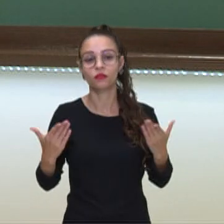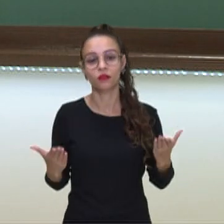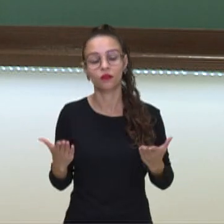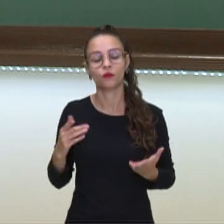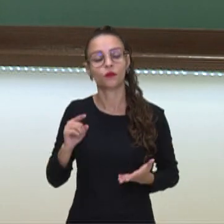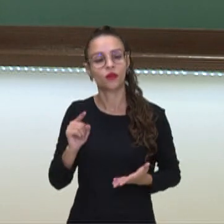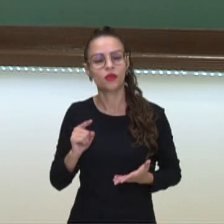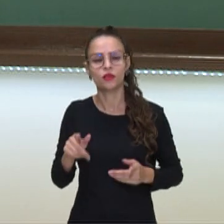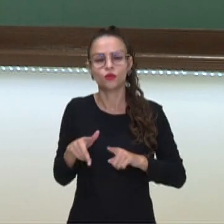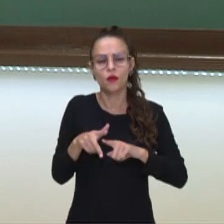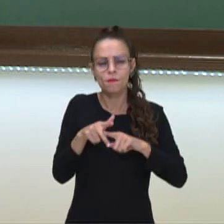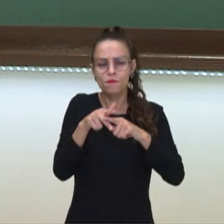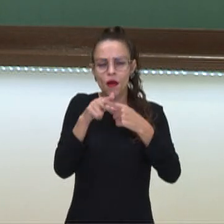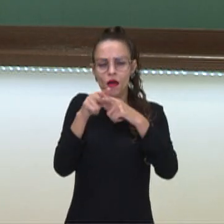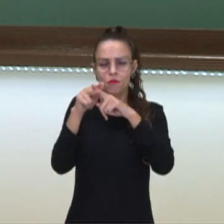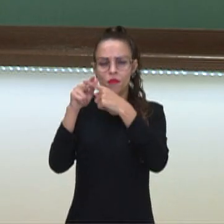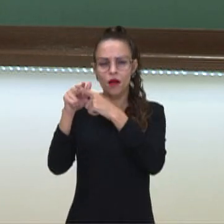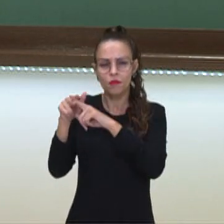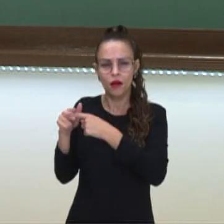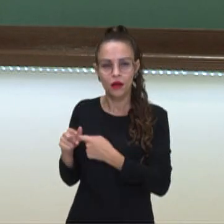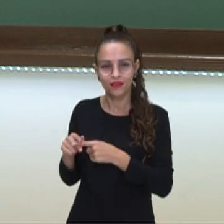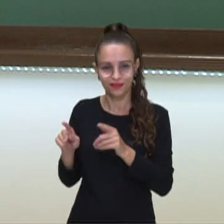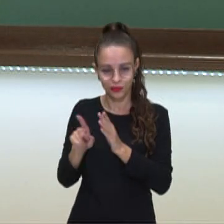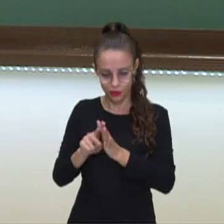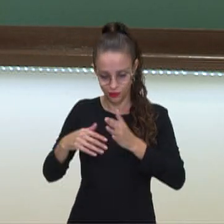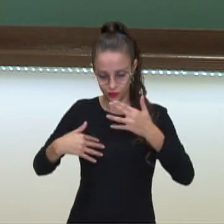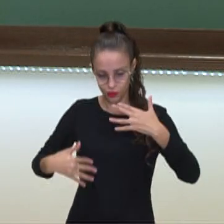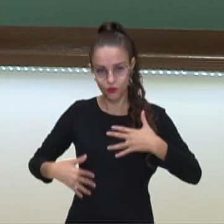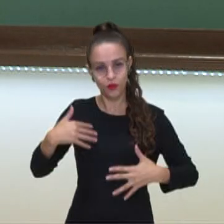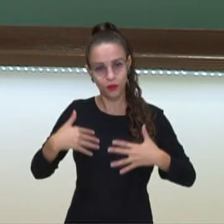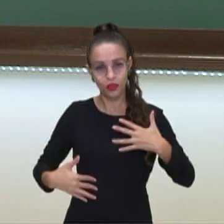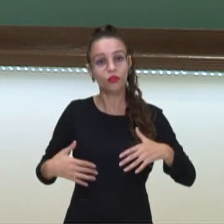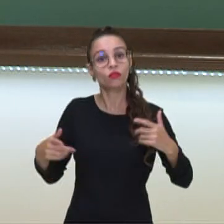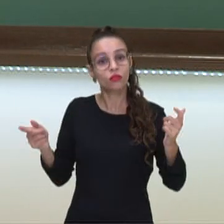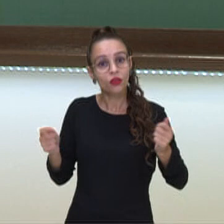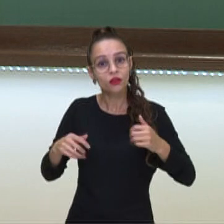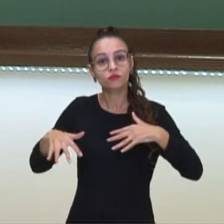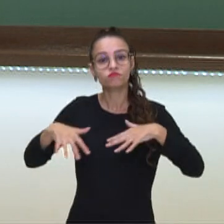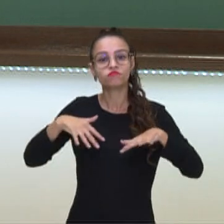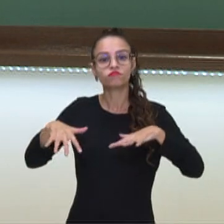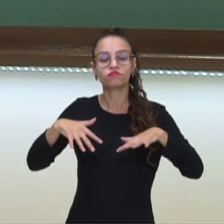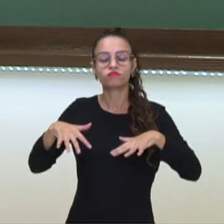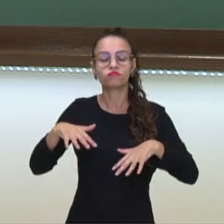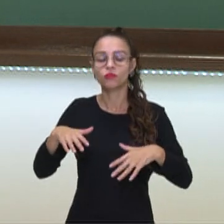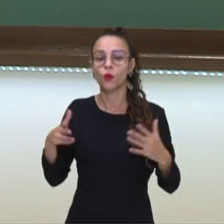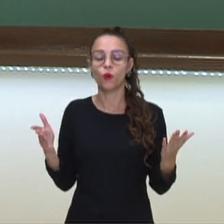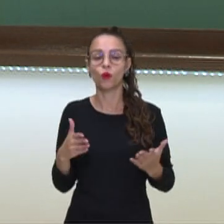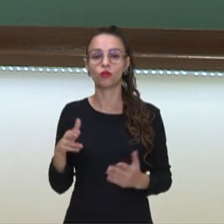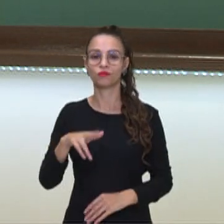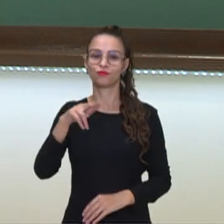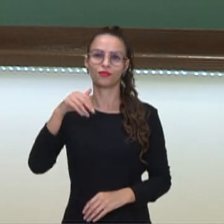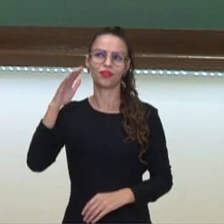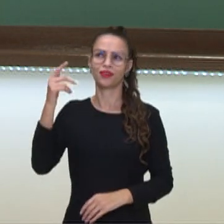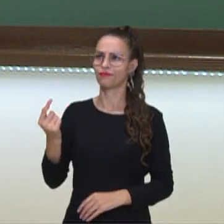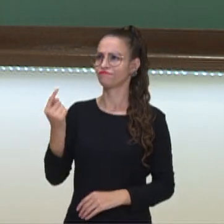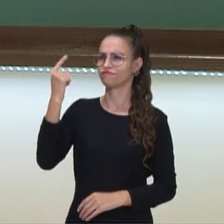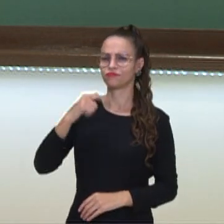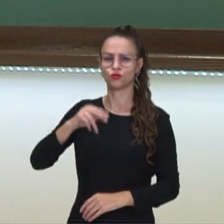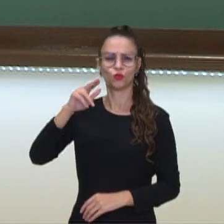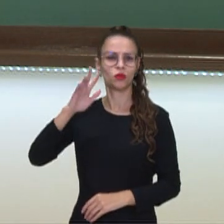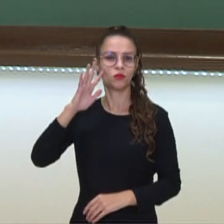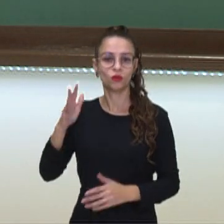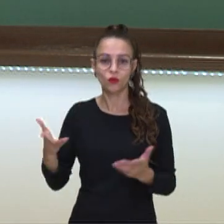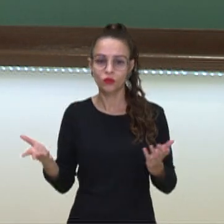essas correções do movimento, elas conseguem chegar num nível que a gente nunca imaginou dentro do treinamento